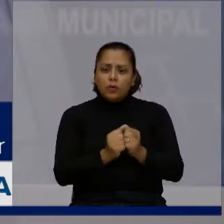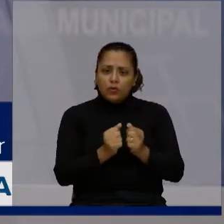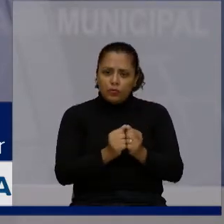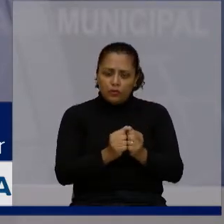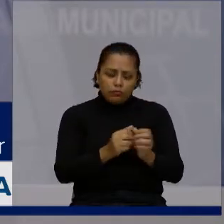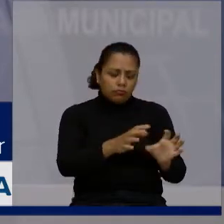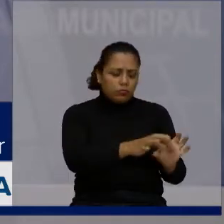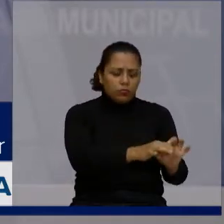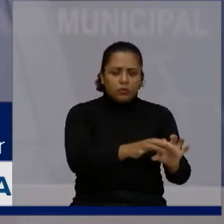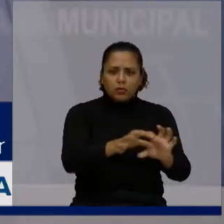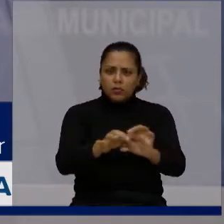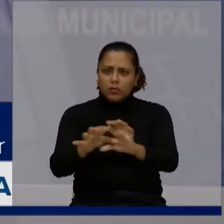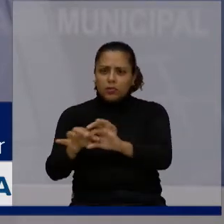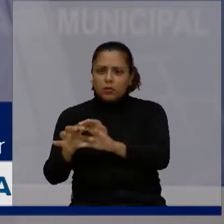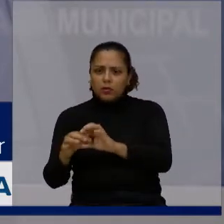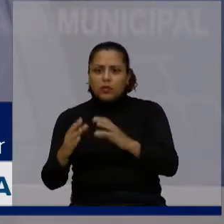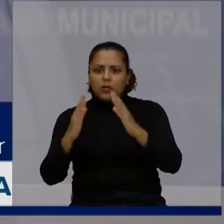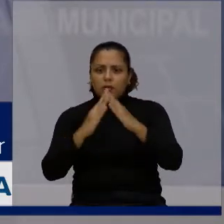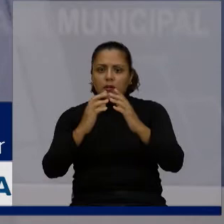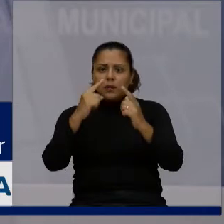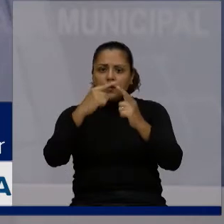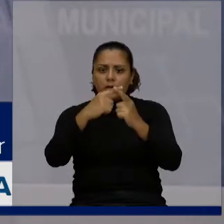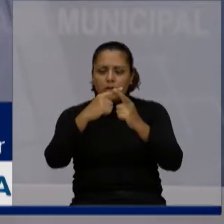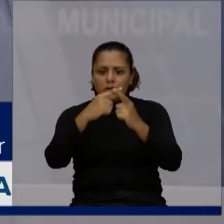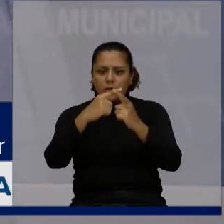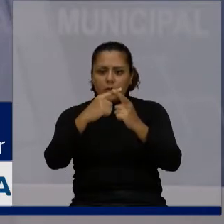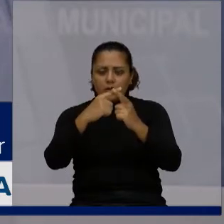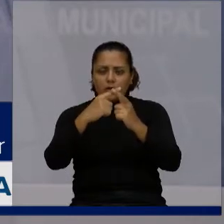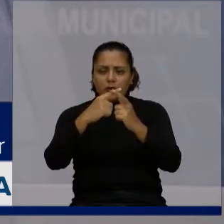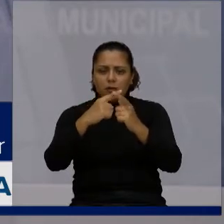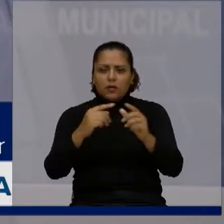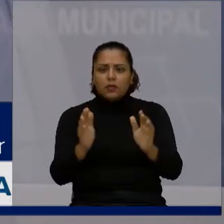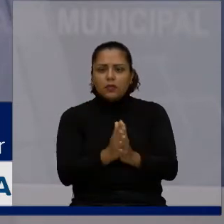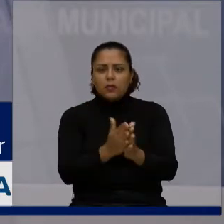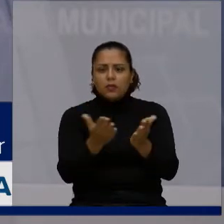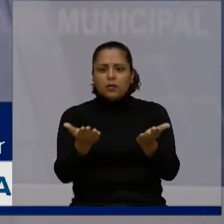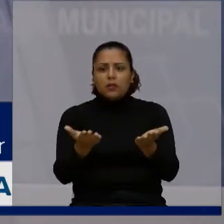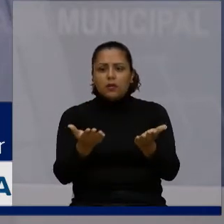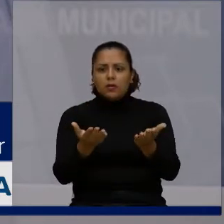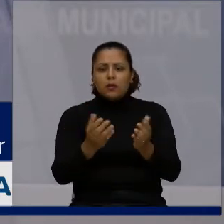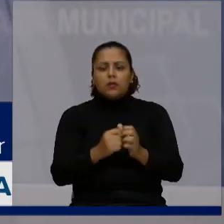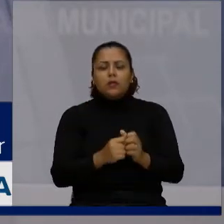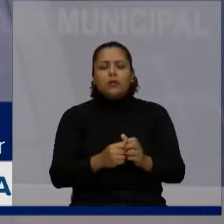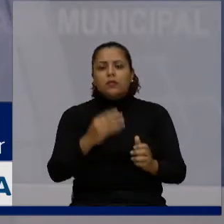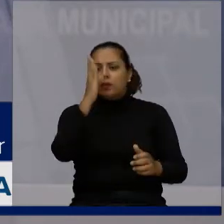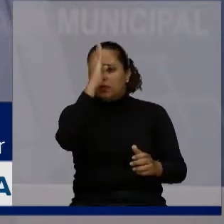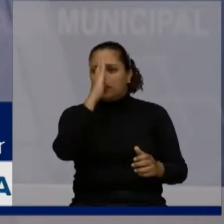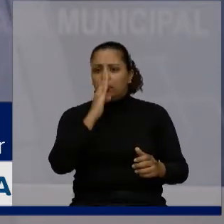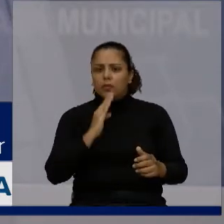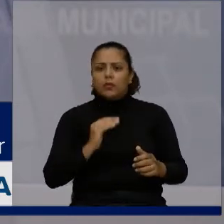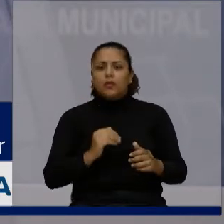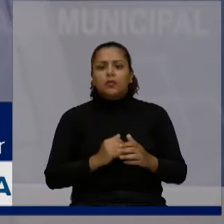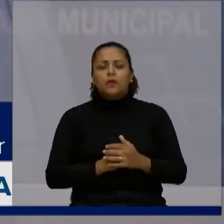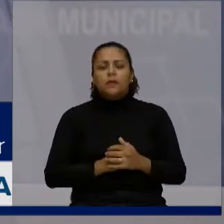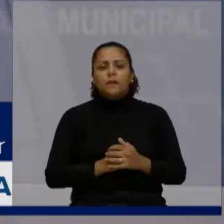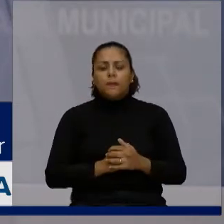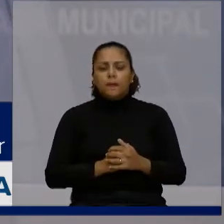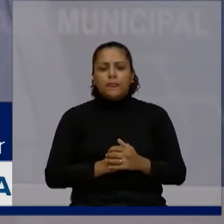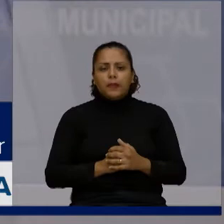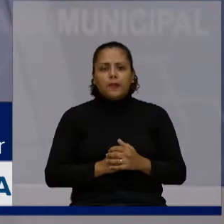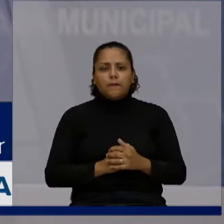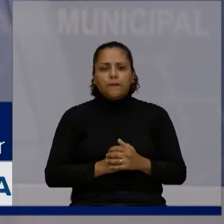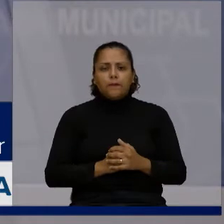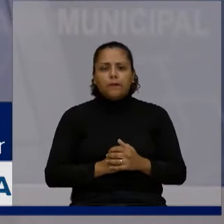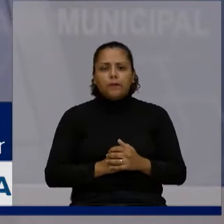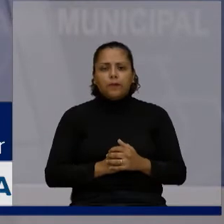Evangélicas Congregacionais do Brasil, em função